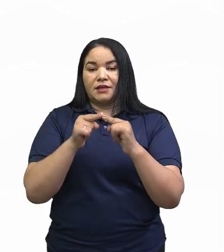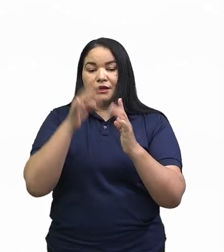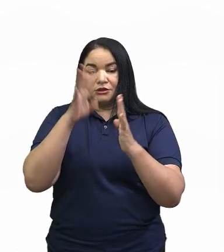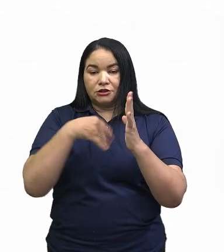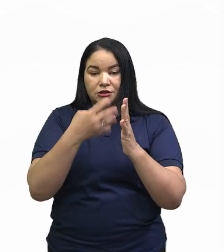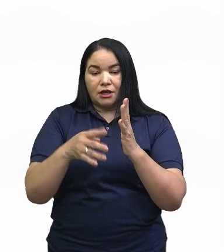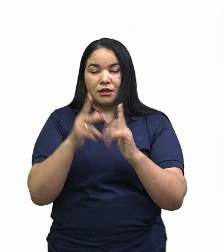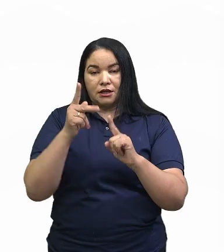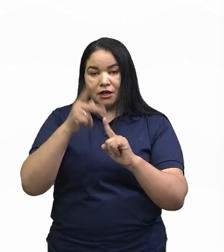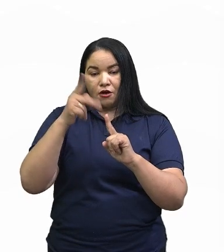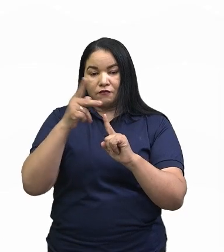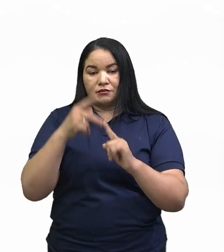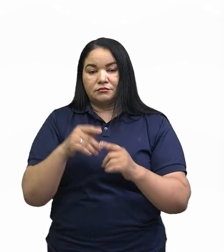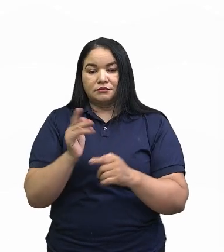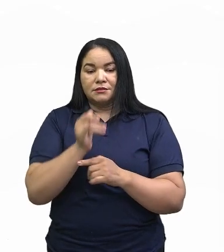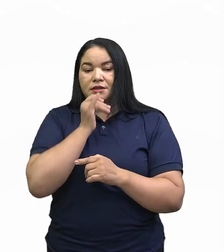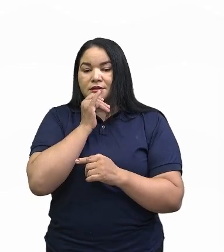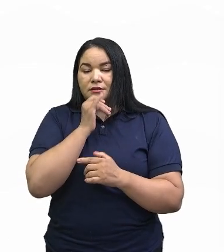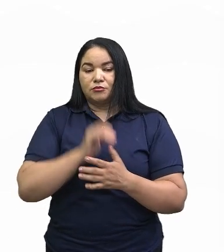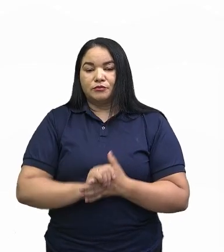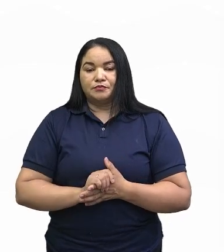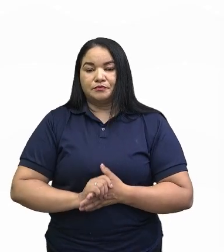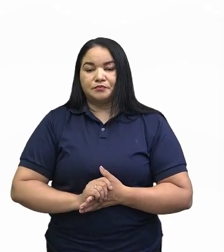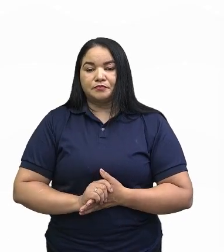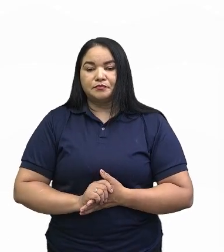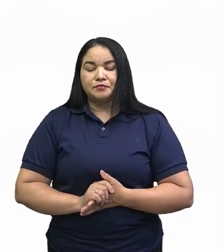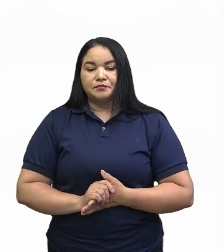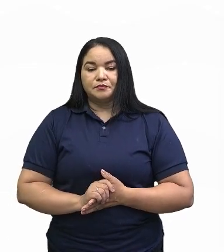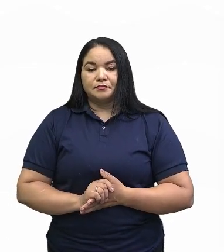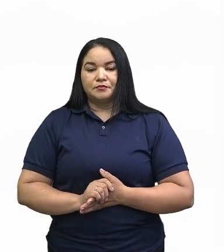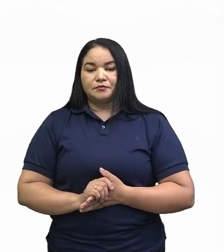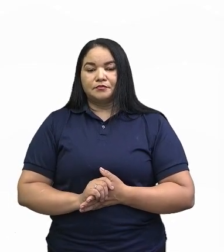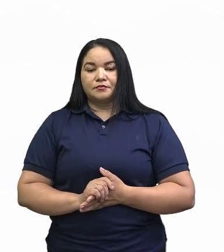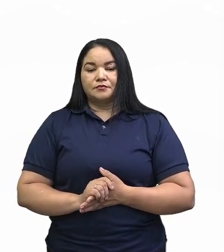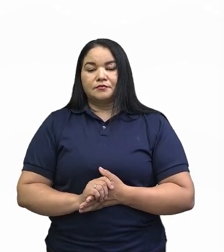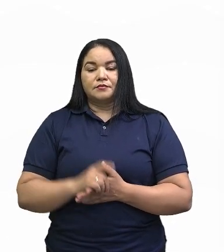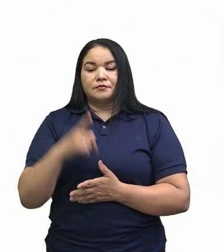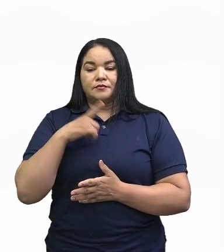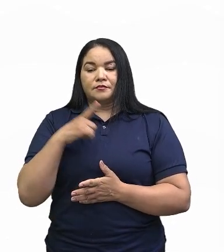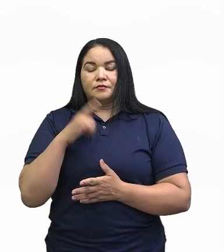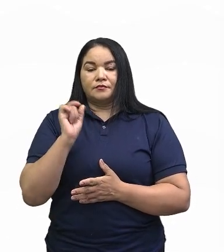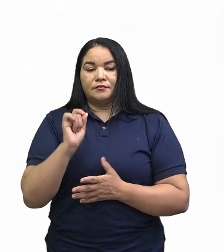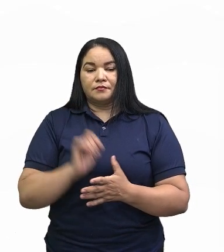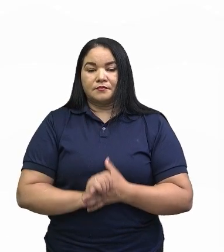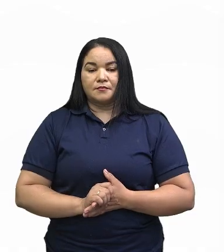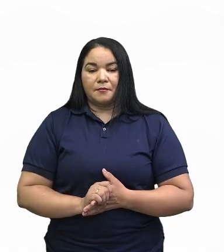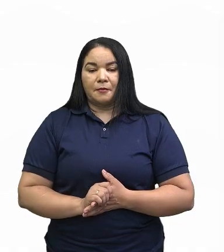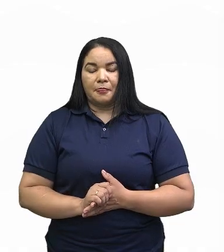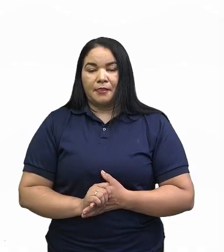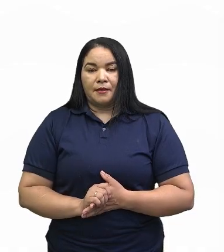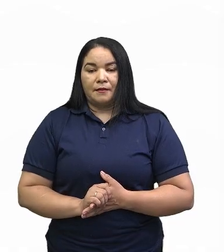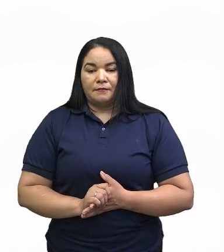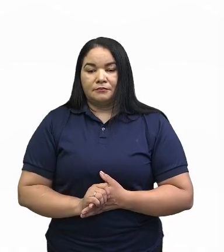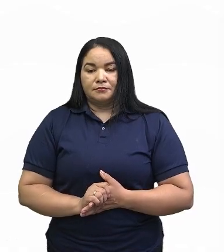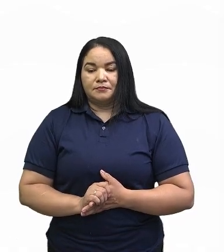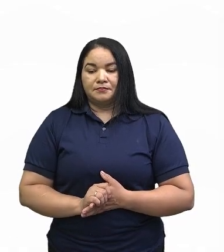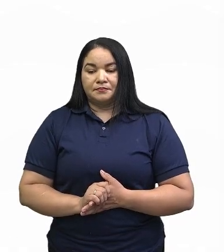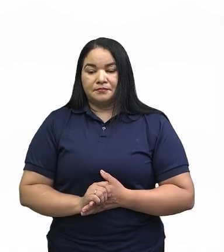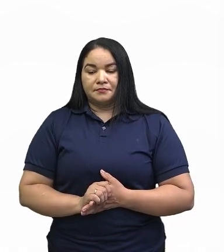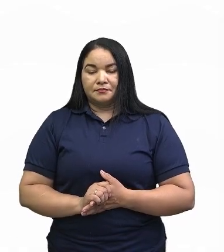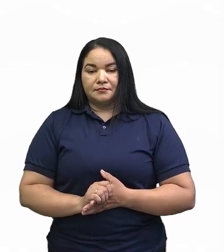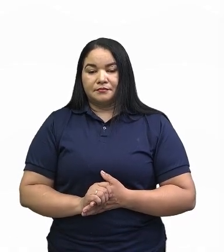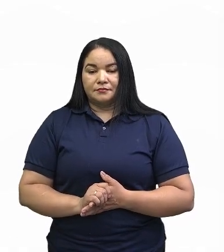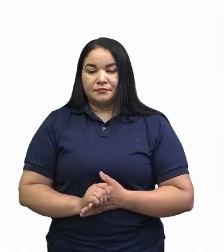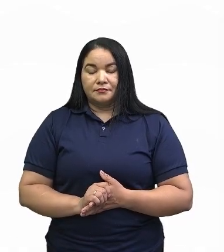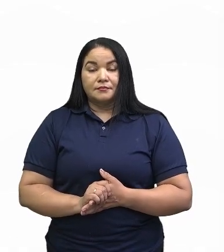Olha só no exemplo que temos aqui. Nós temos o seguinte, ó. Olha só como é